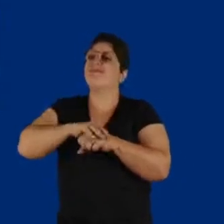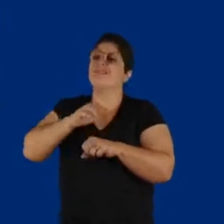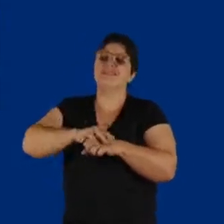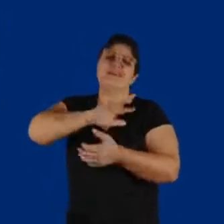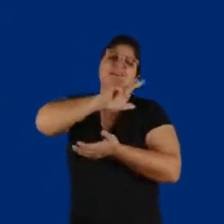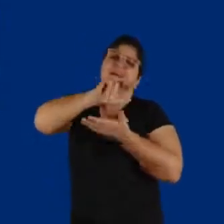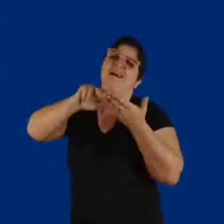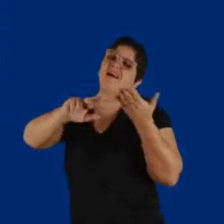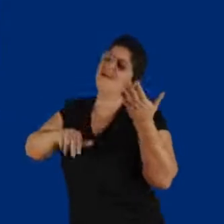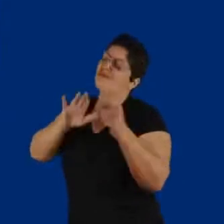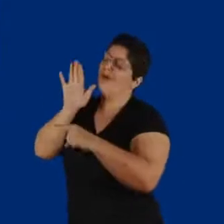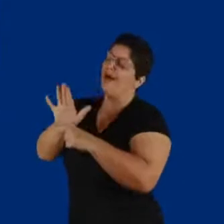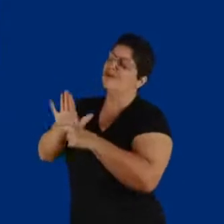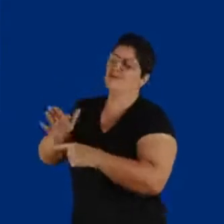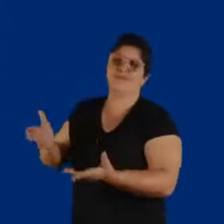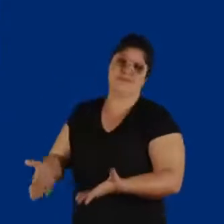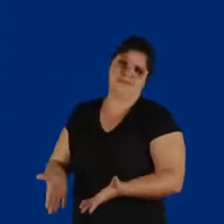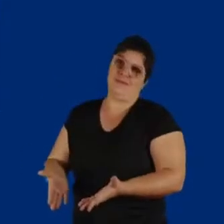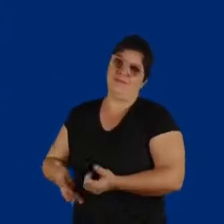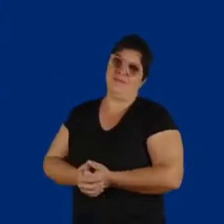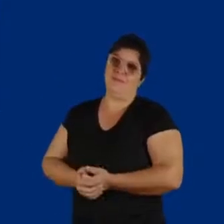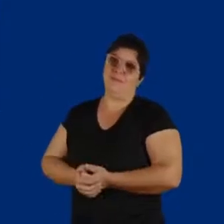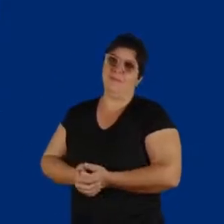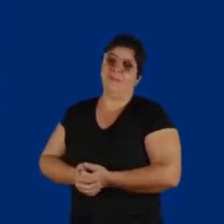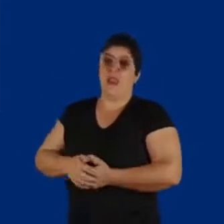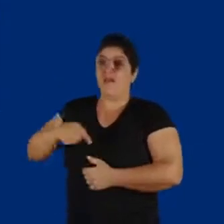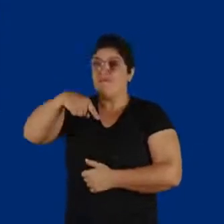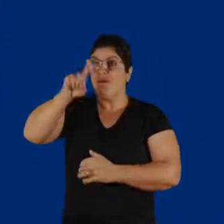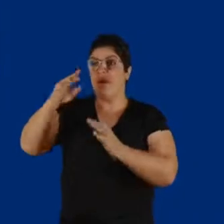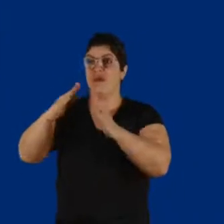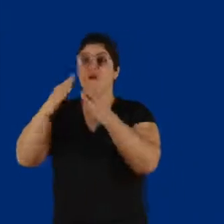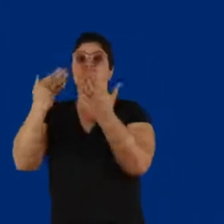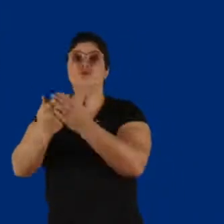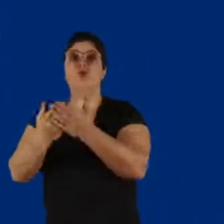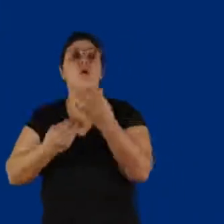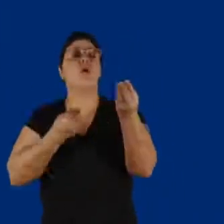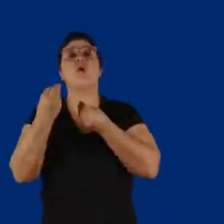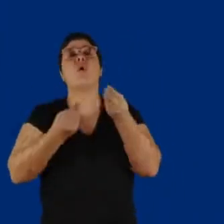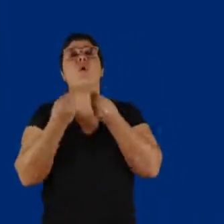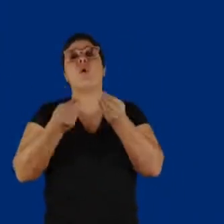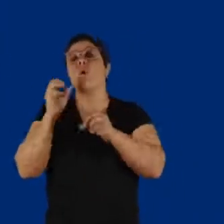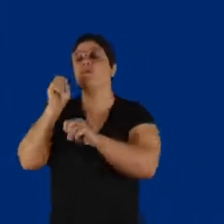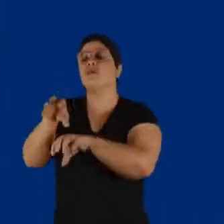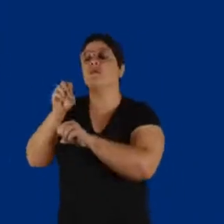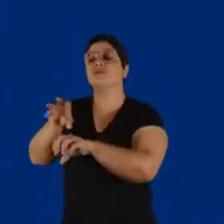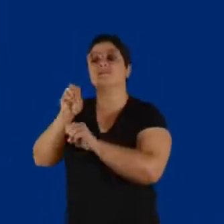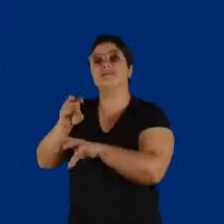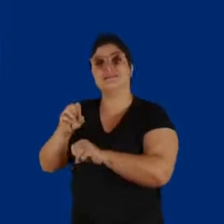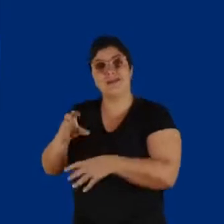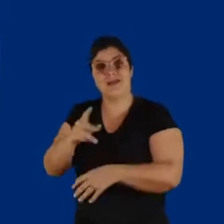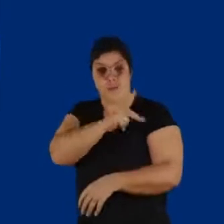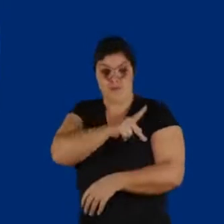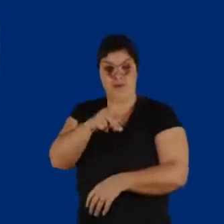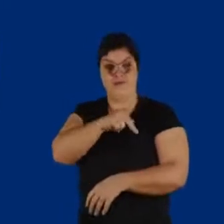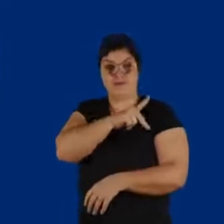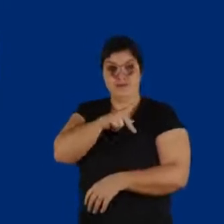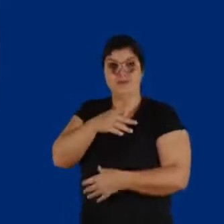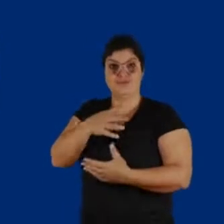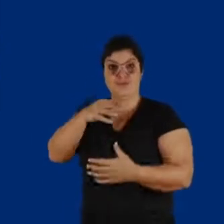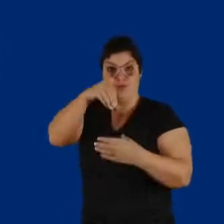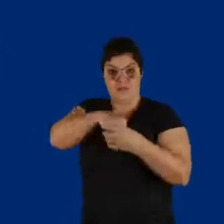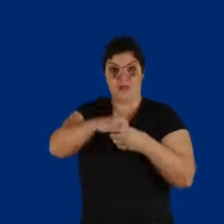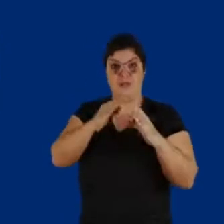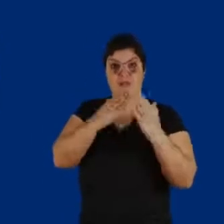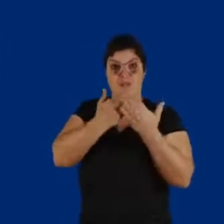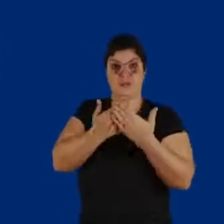ajudá-las muito, mas também quando elas vão para a escola, como vocês podem ensinar os professores dessas escolas a